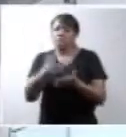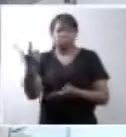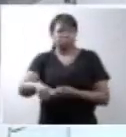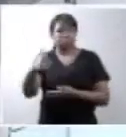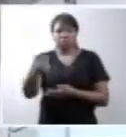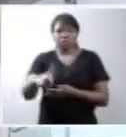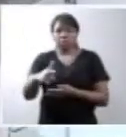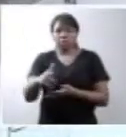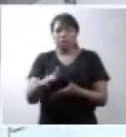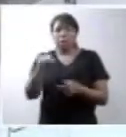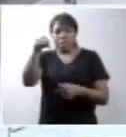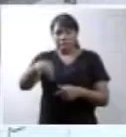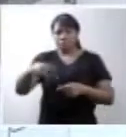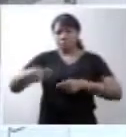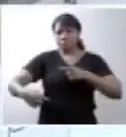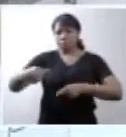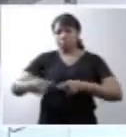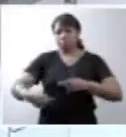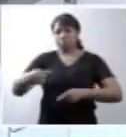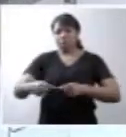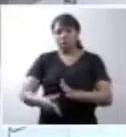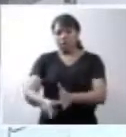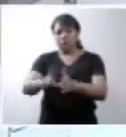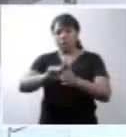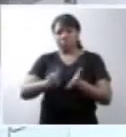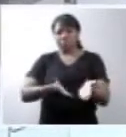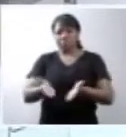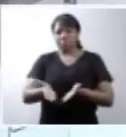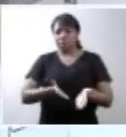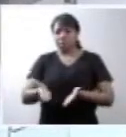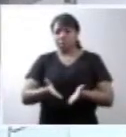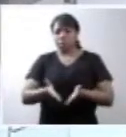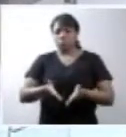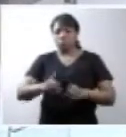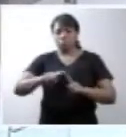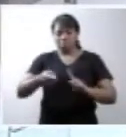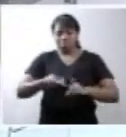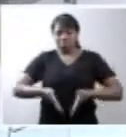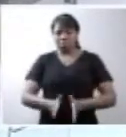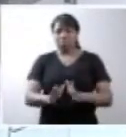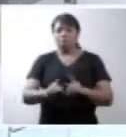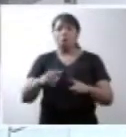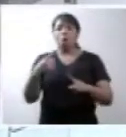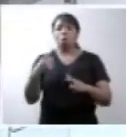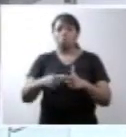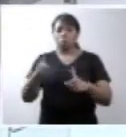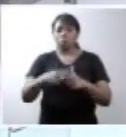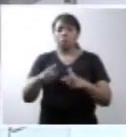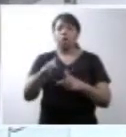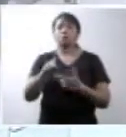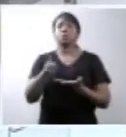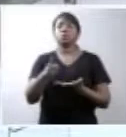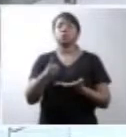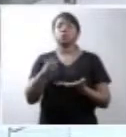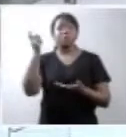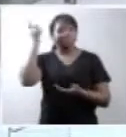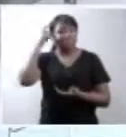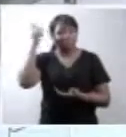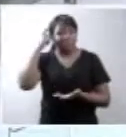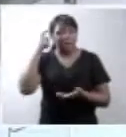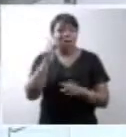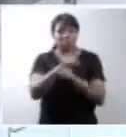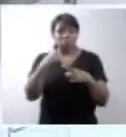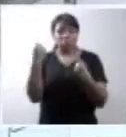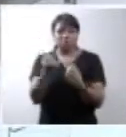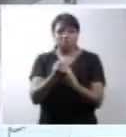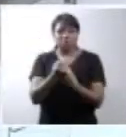existe, neste debate sobre antecipação terapêutica do parto para fetos com anencefalia, que a sociedade brasileira